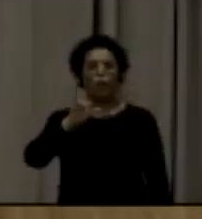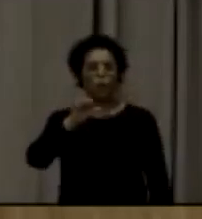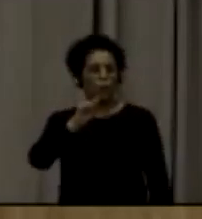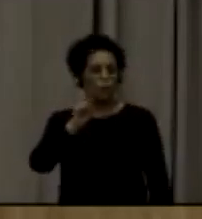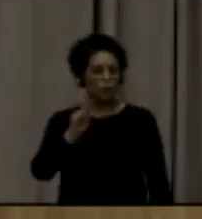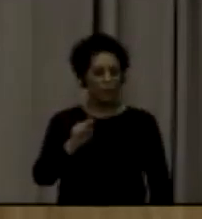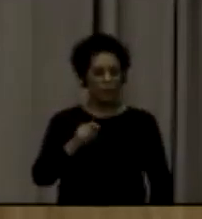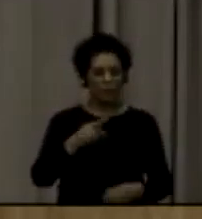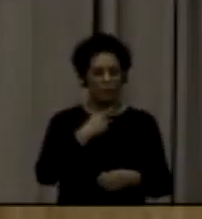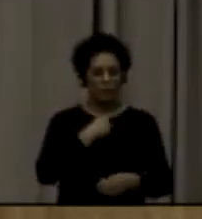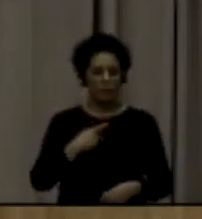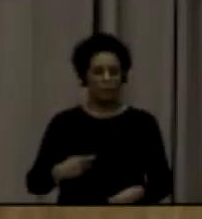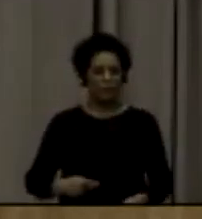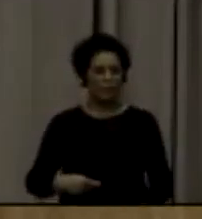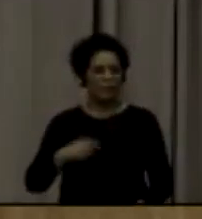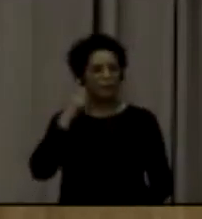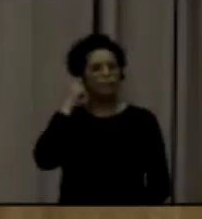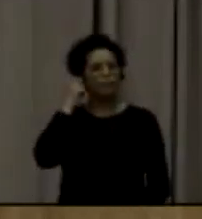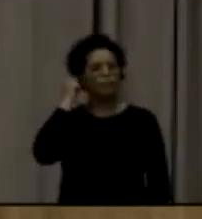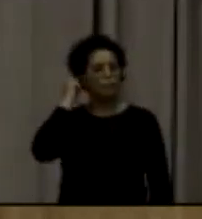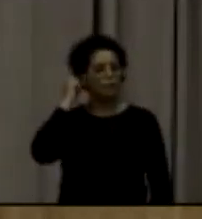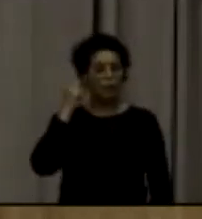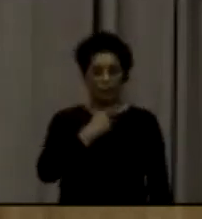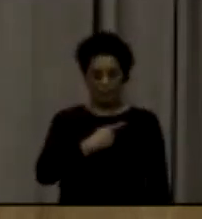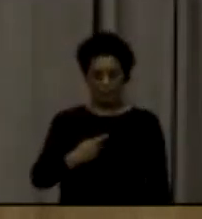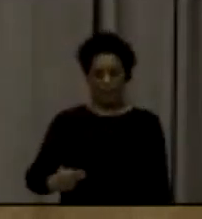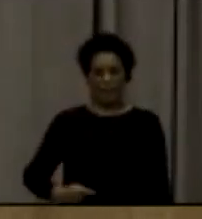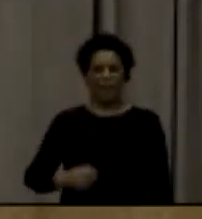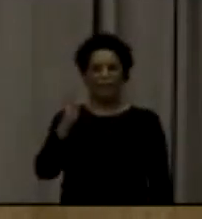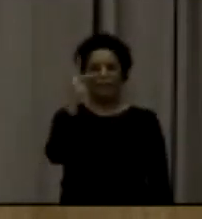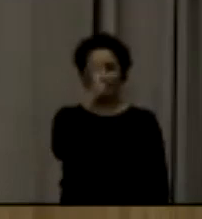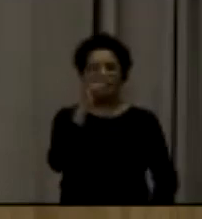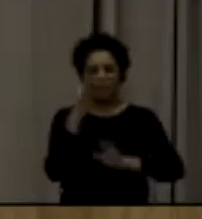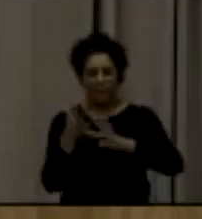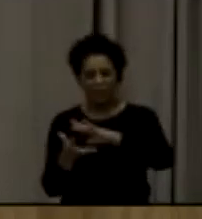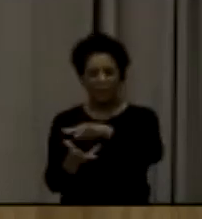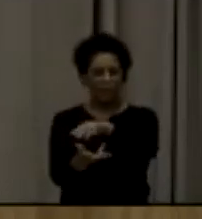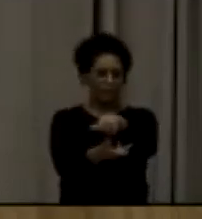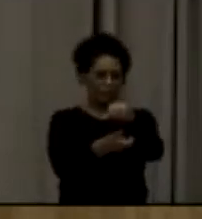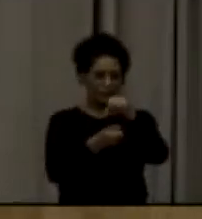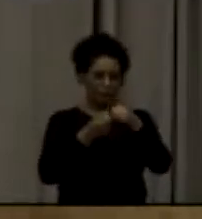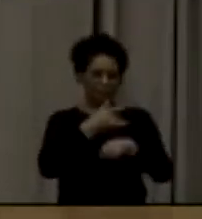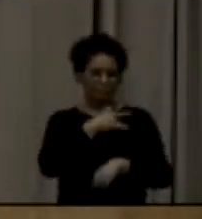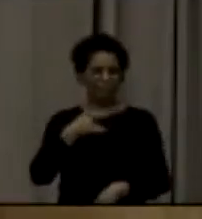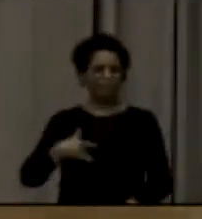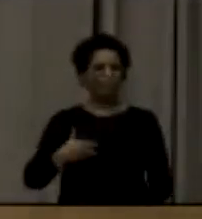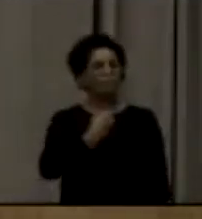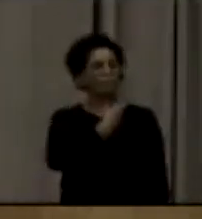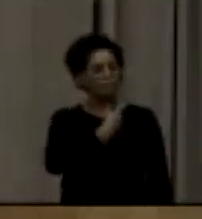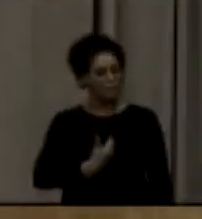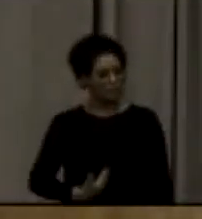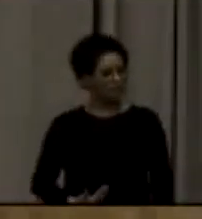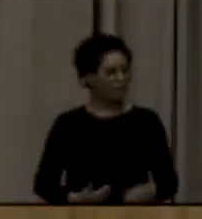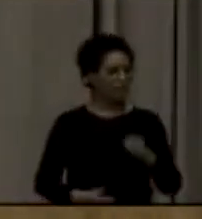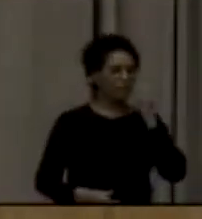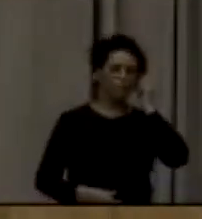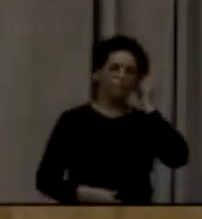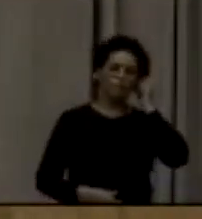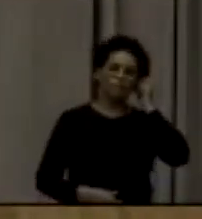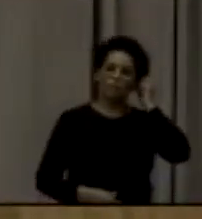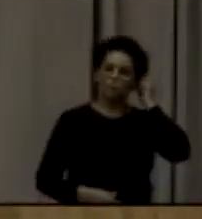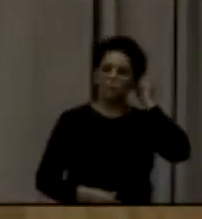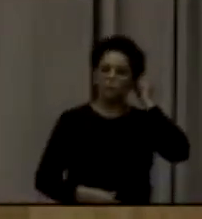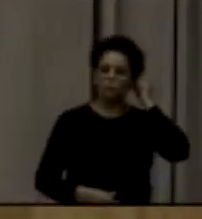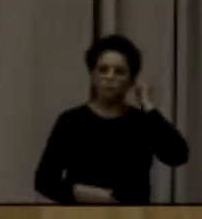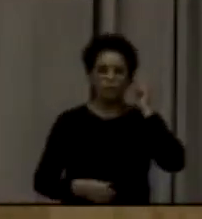Obrigado. Isso. Presidente da Federação Mundial de Saúde Pública. Obrigado,